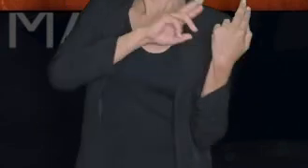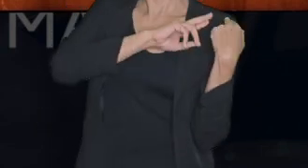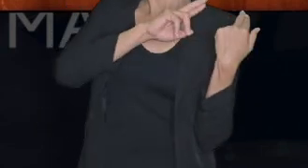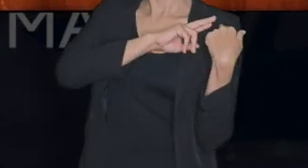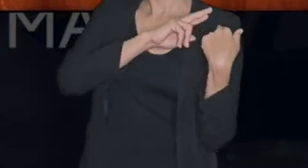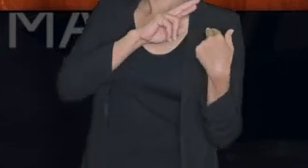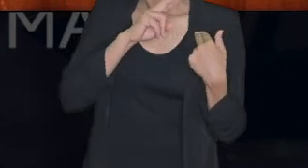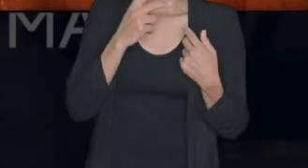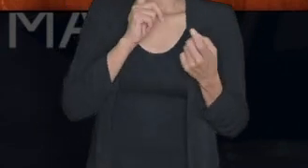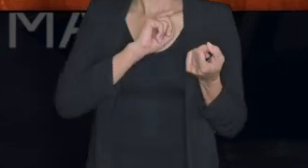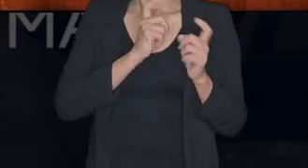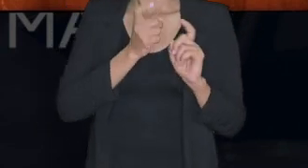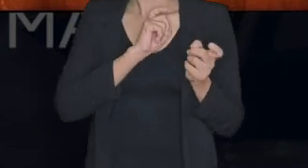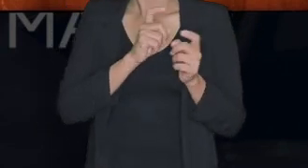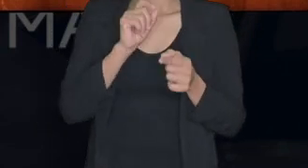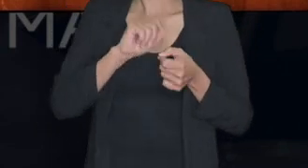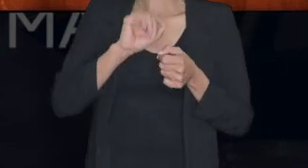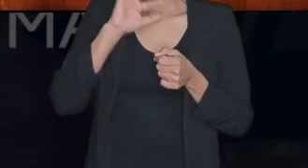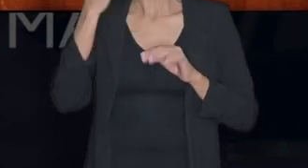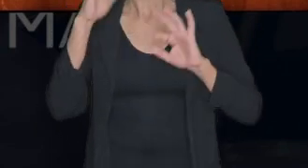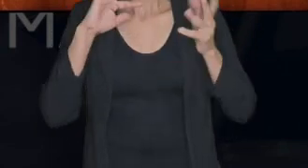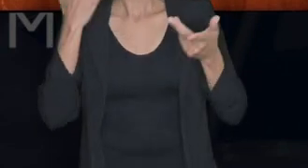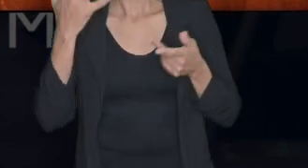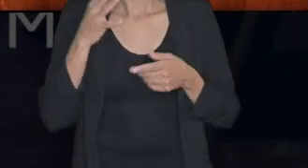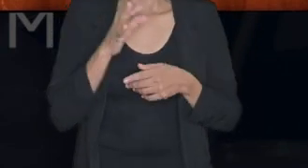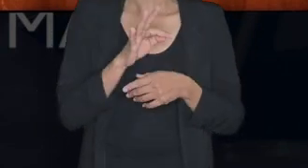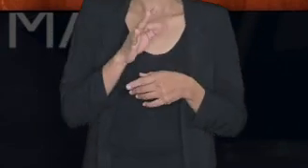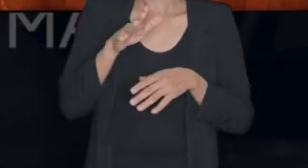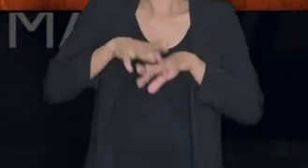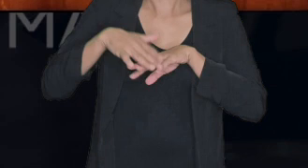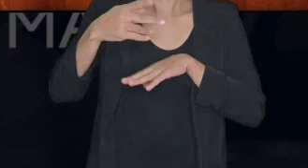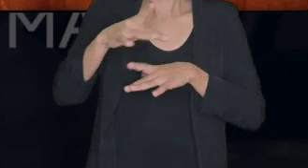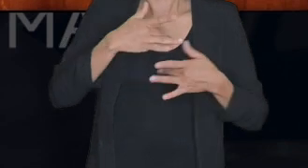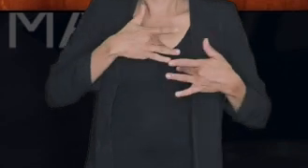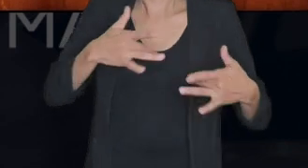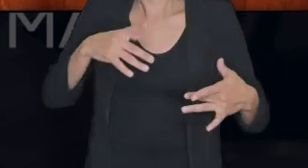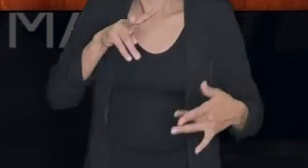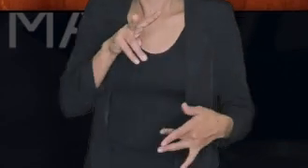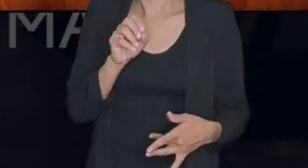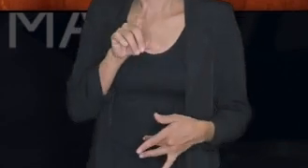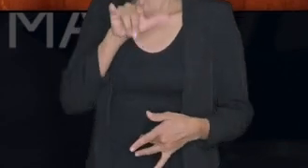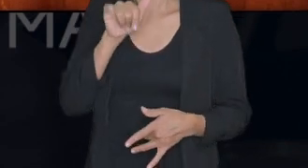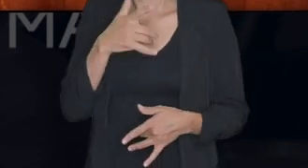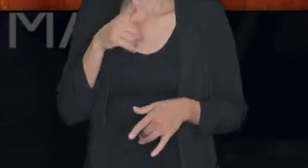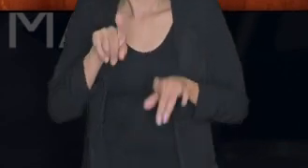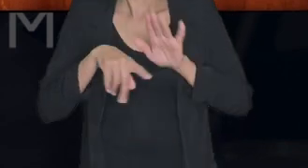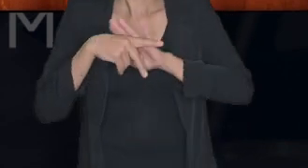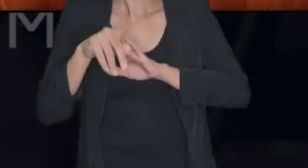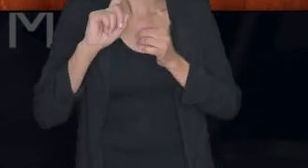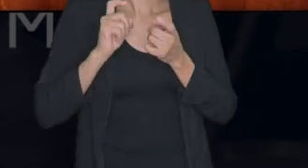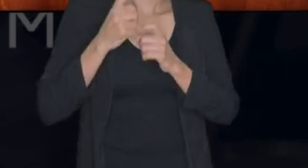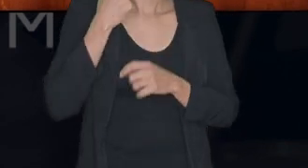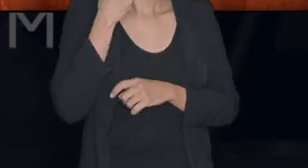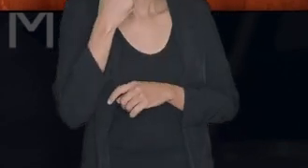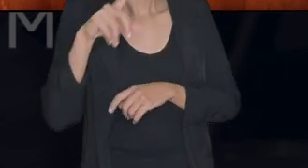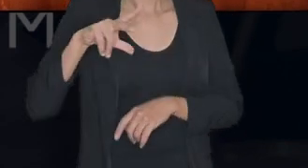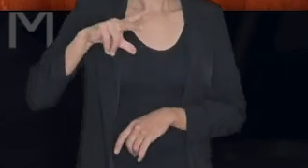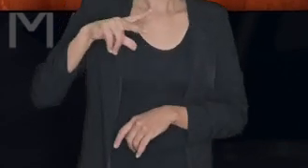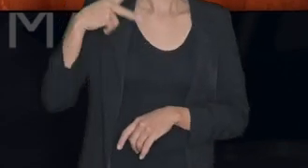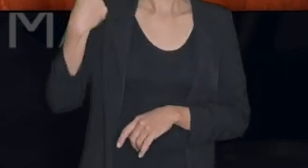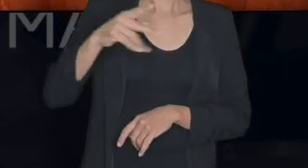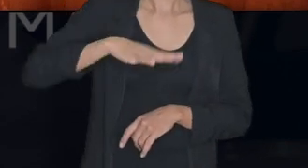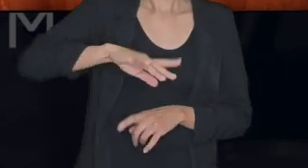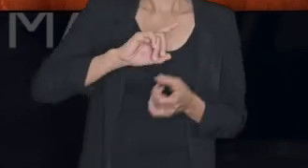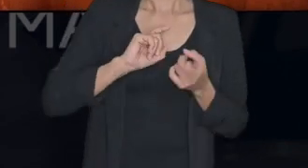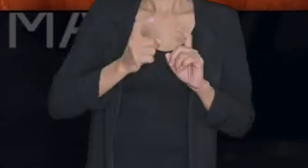questões de jurisdição voluntária, aquela administração de interesses privados pela administração pública. Muito